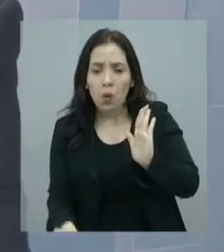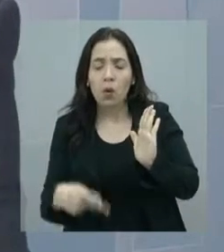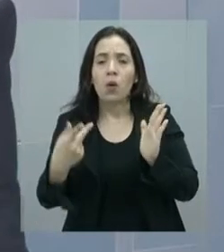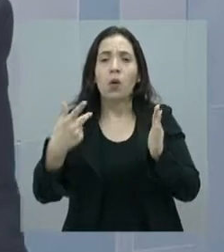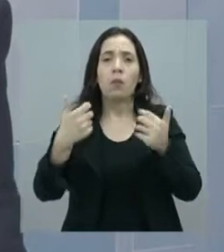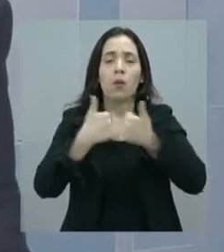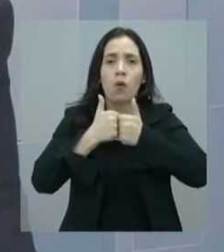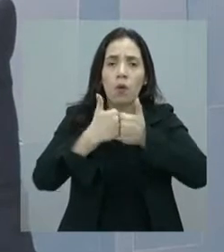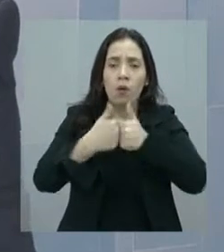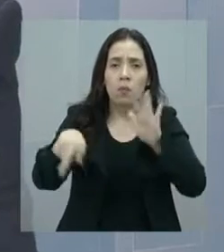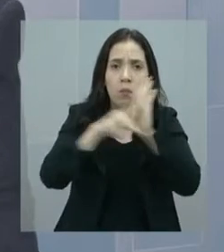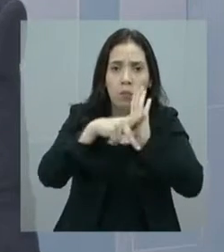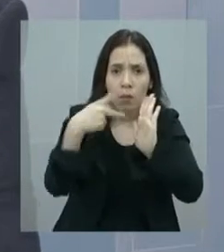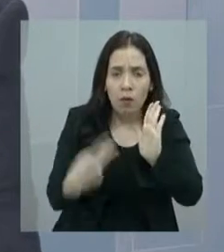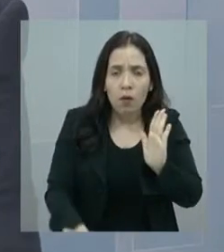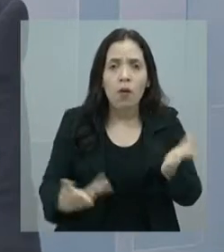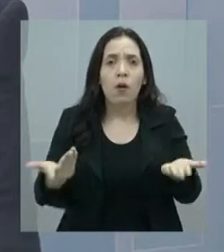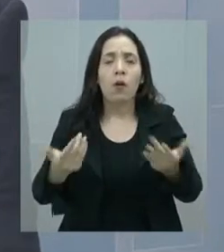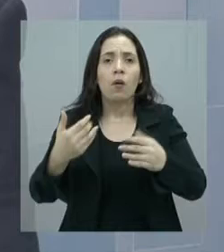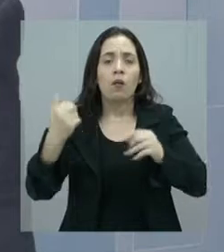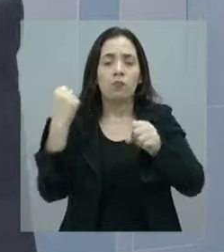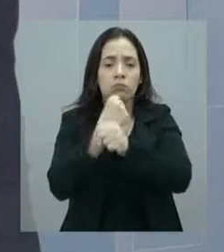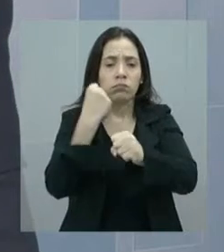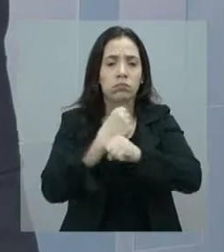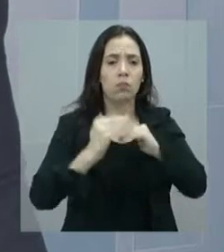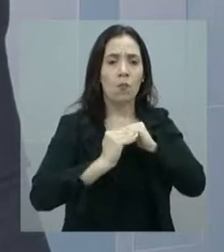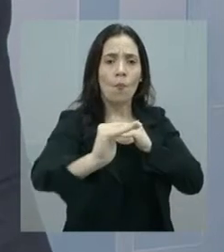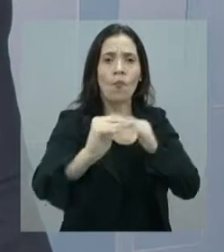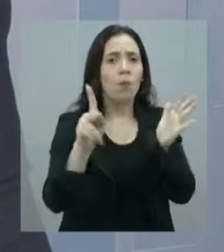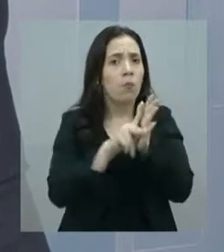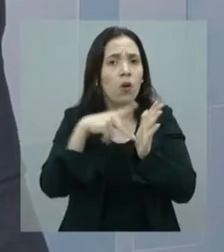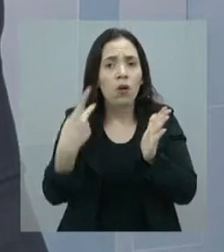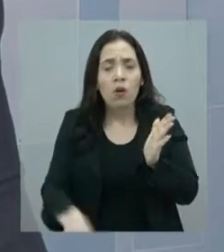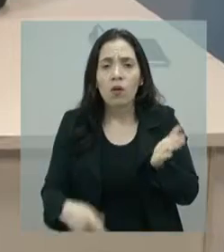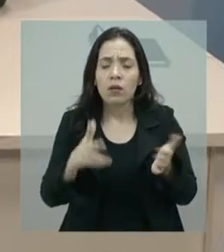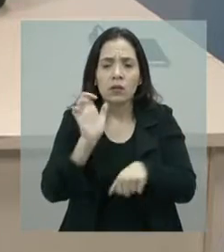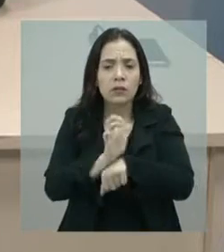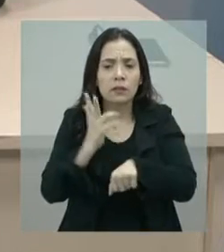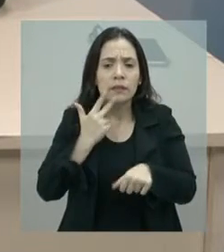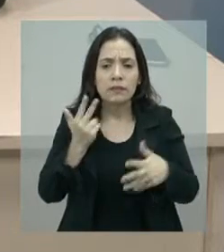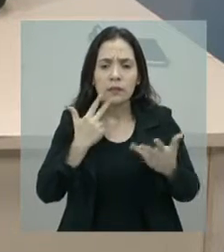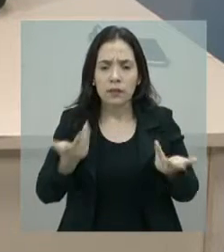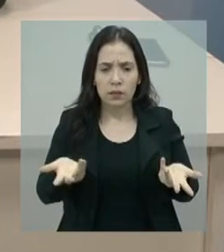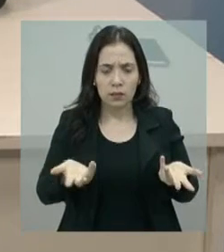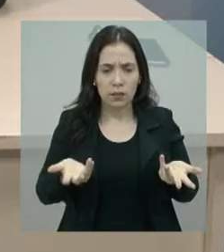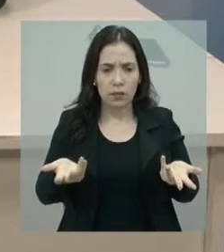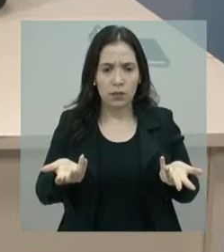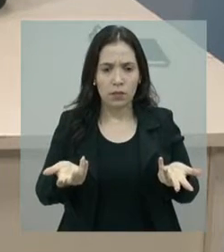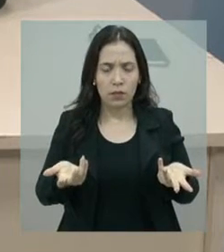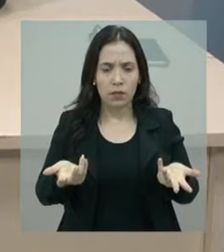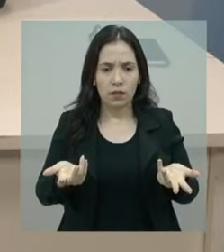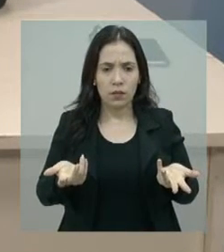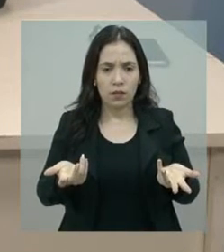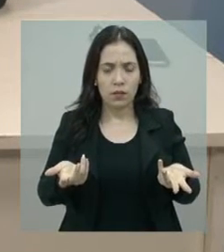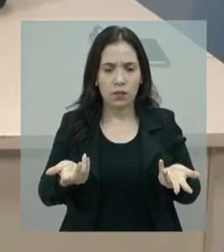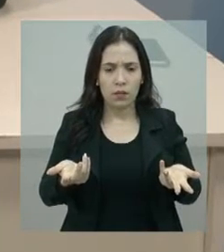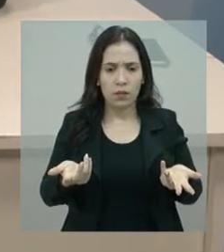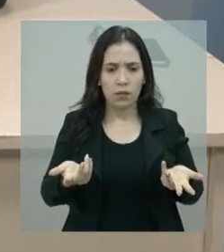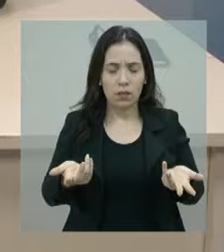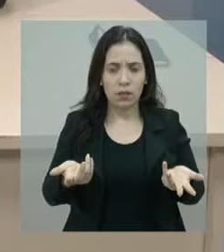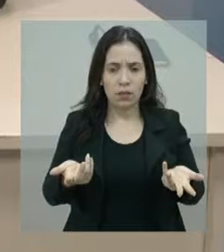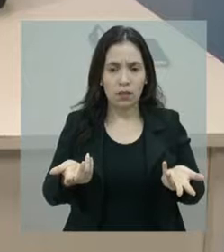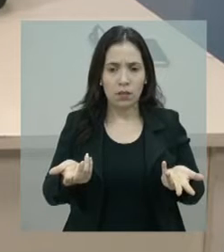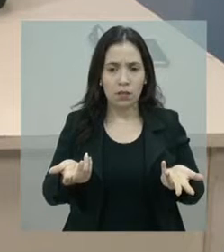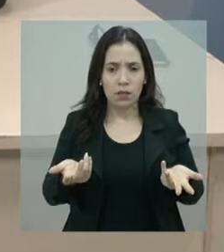transporte é daqui. Tudo. O acesso é daqui. Então, o Estado do Ceará... O Estado do Piauí vai ter como repor essa